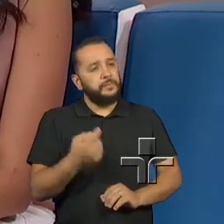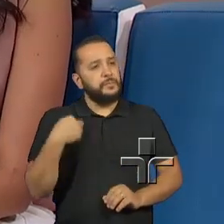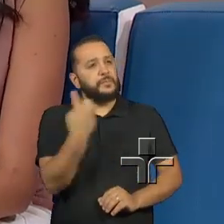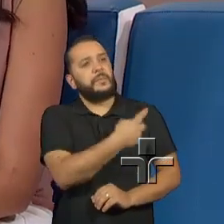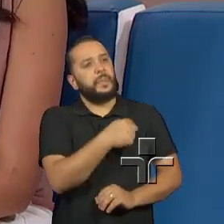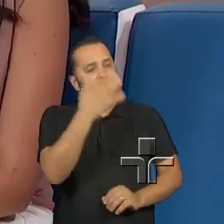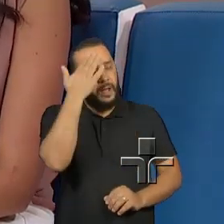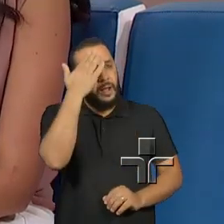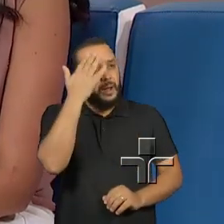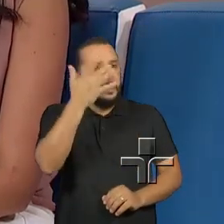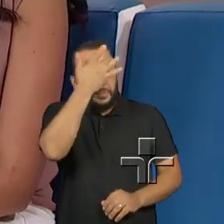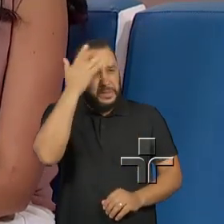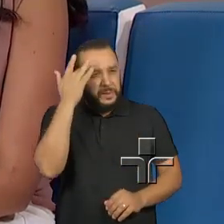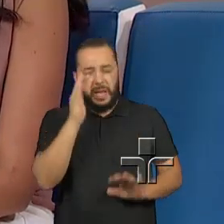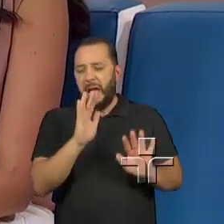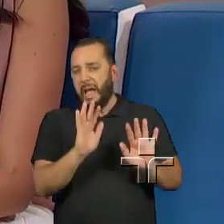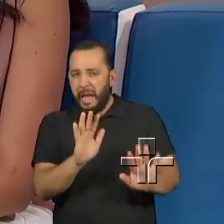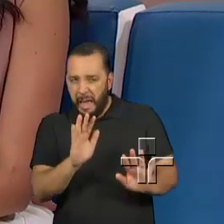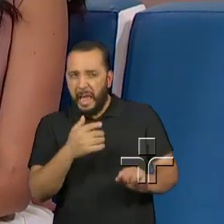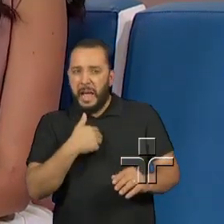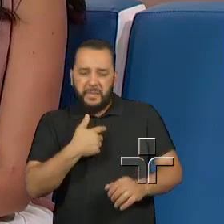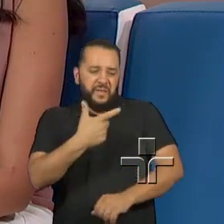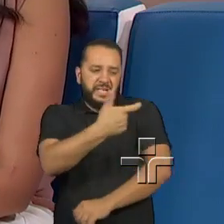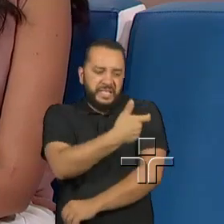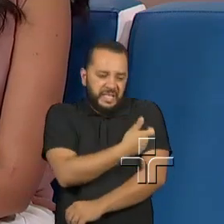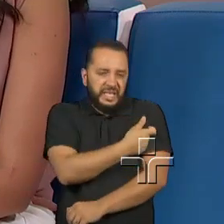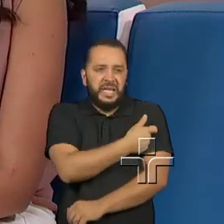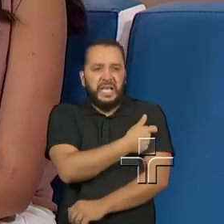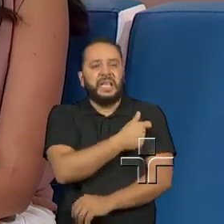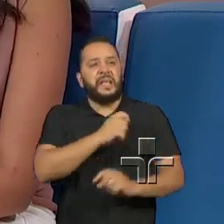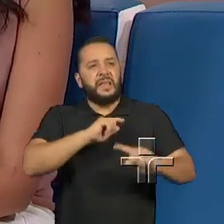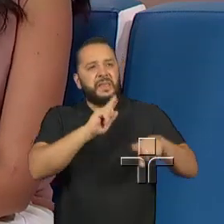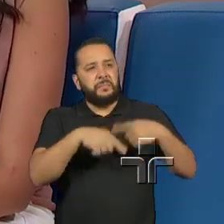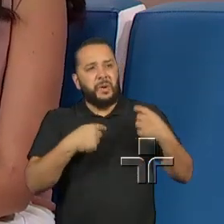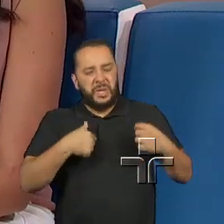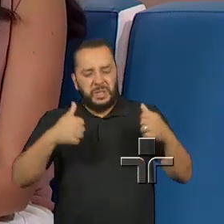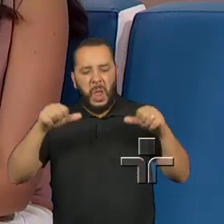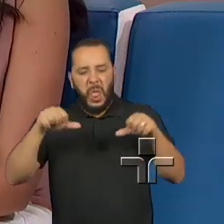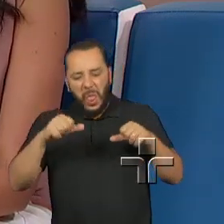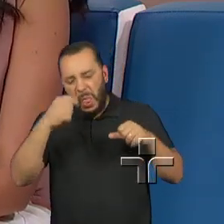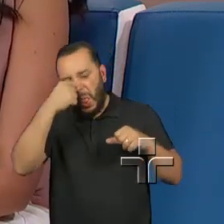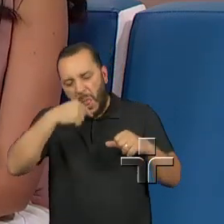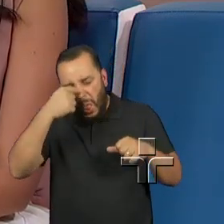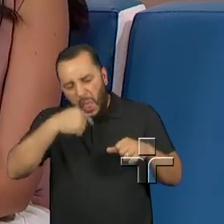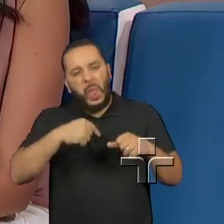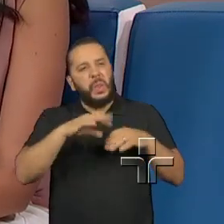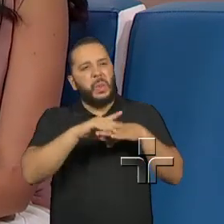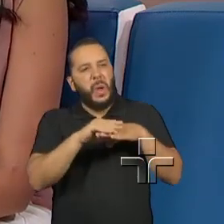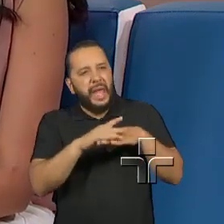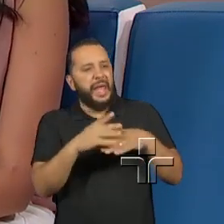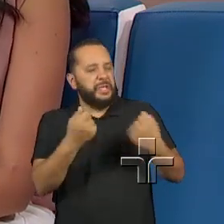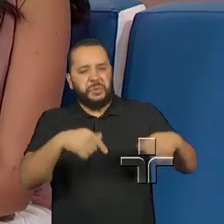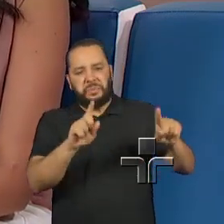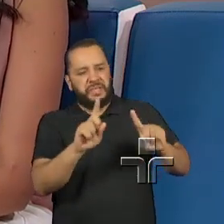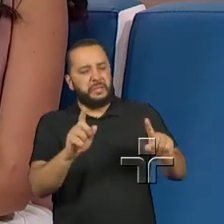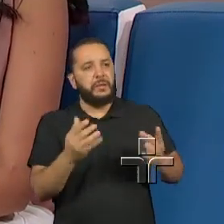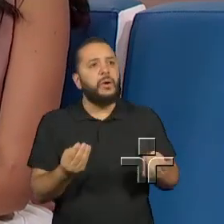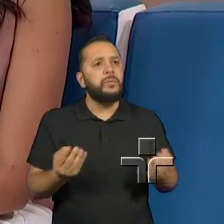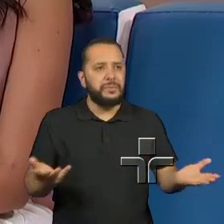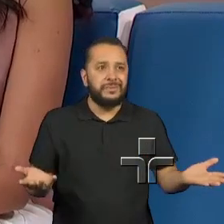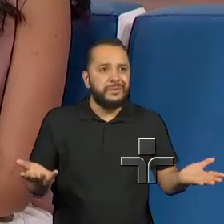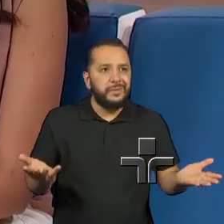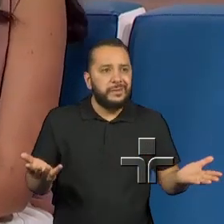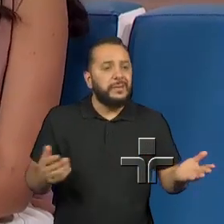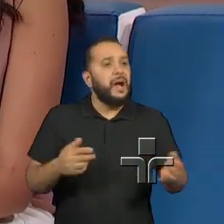que muitas pessoas vão falar, ah, mas tem reação da vacina, ou não precisa, tal. Que a gente pode dizer para essas pessoas,